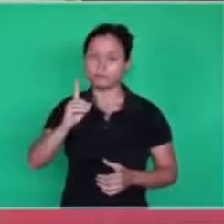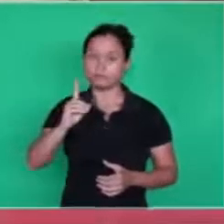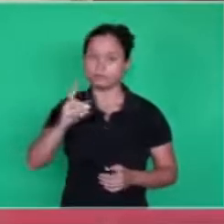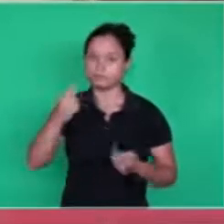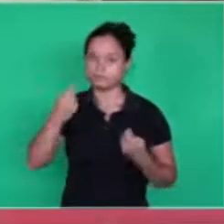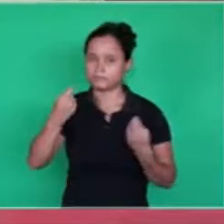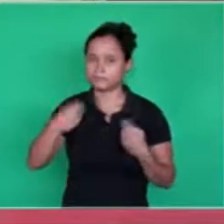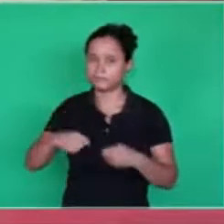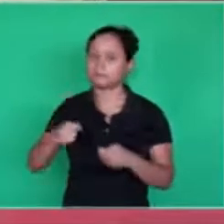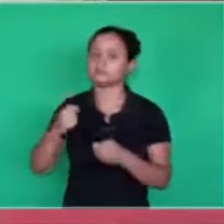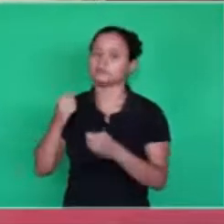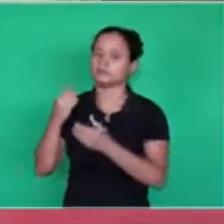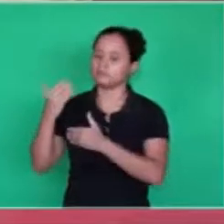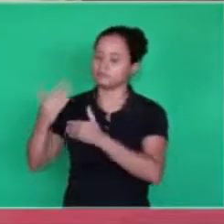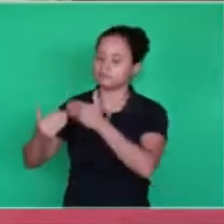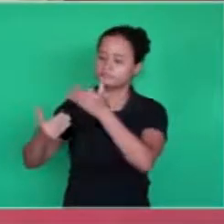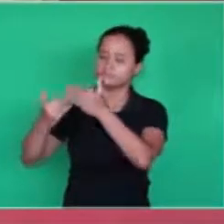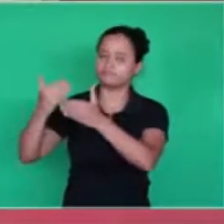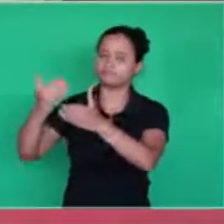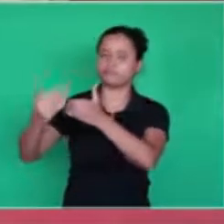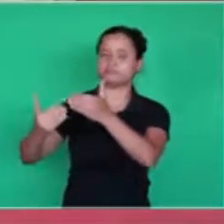dizer,